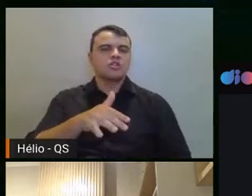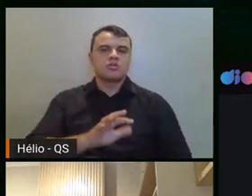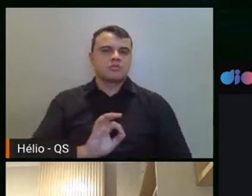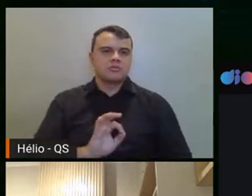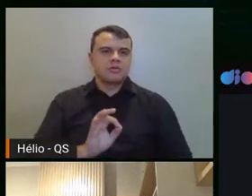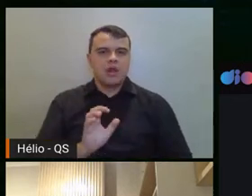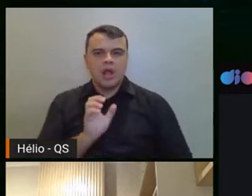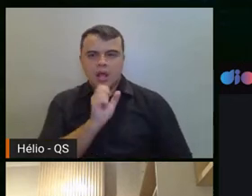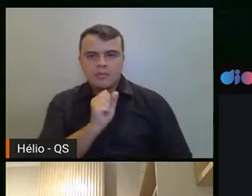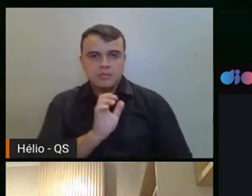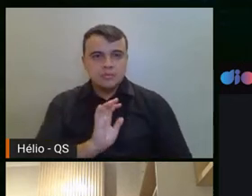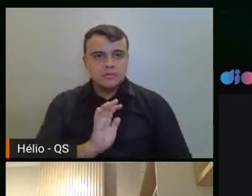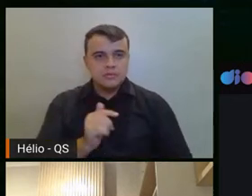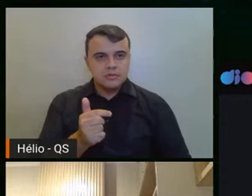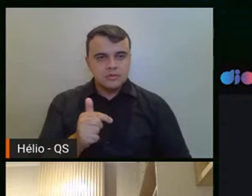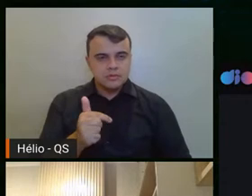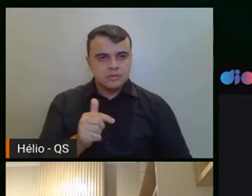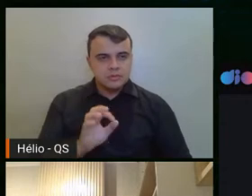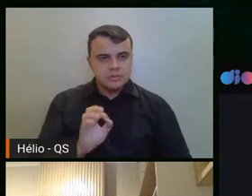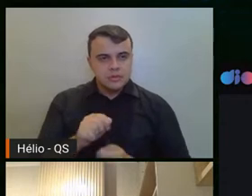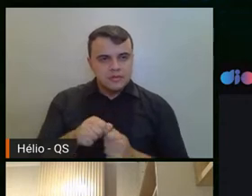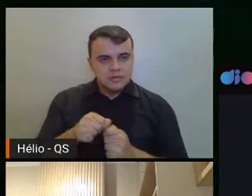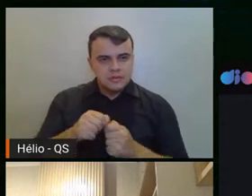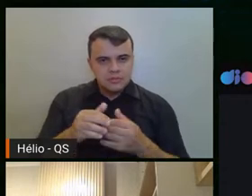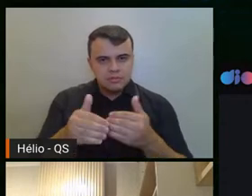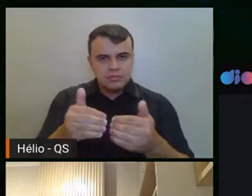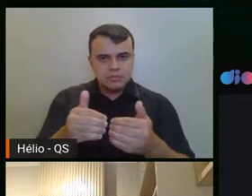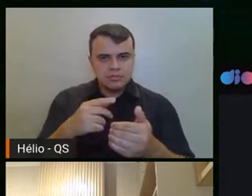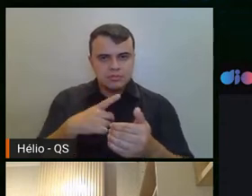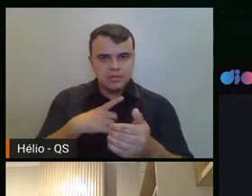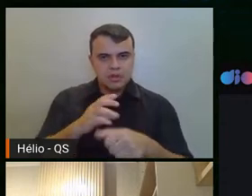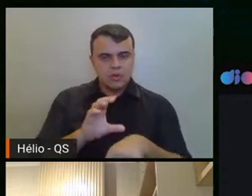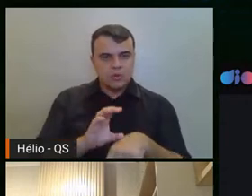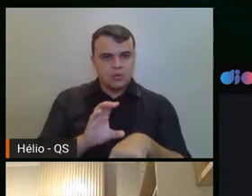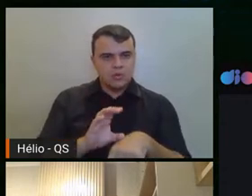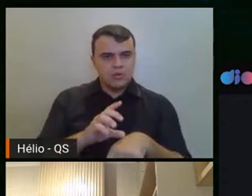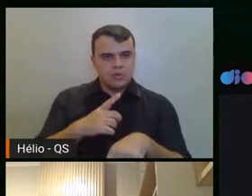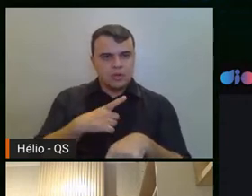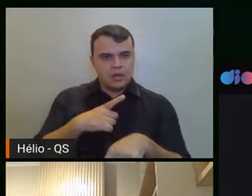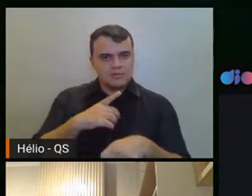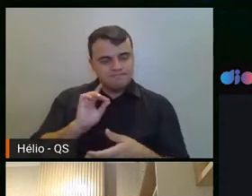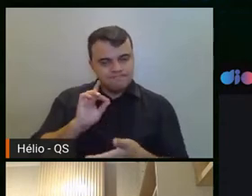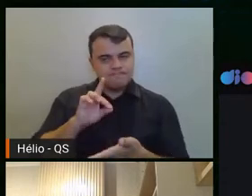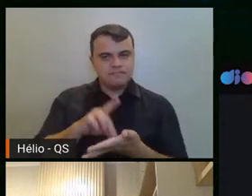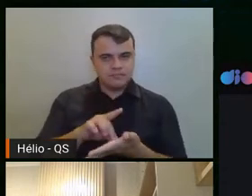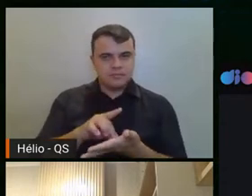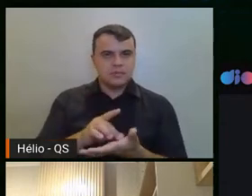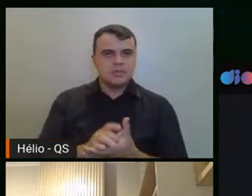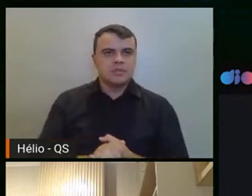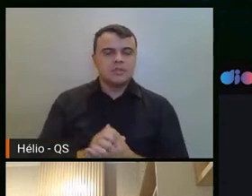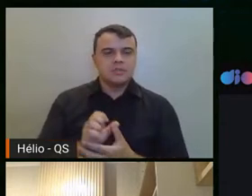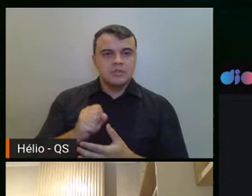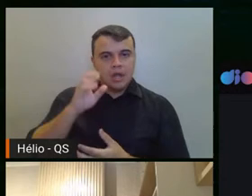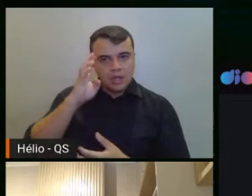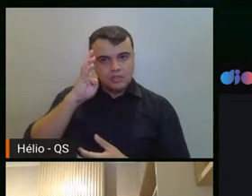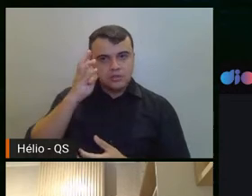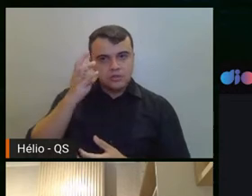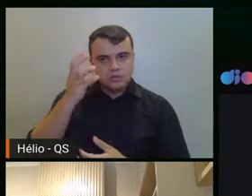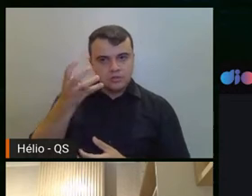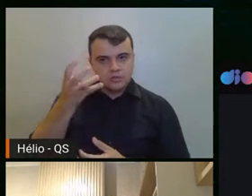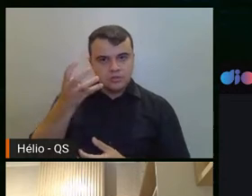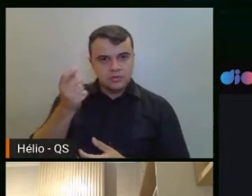indo rápido não tem que fazer um Speed Run lá no bootcamp você tem que fazer ele de verdade você tem que realmente resolver quando